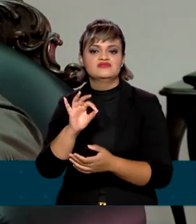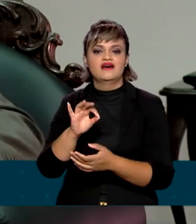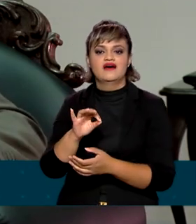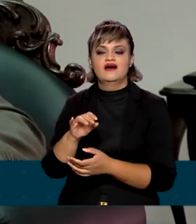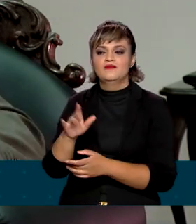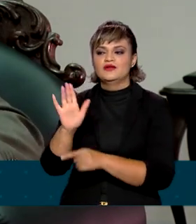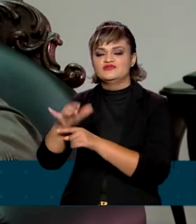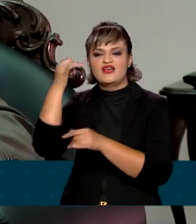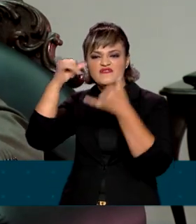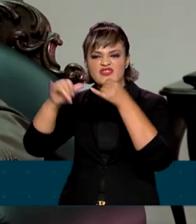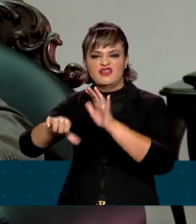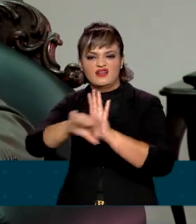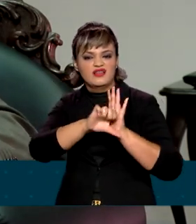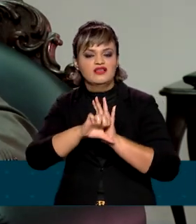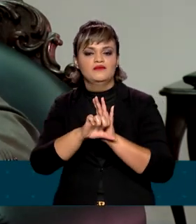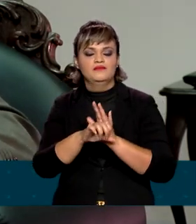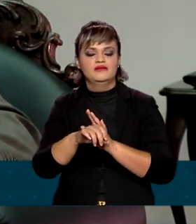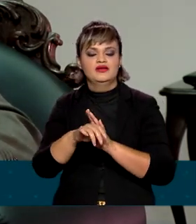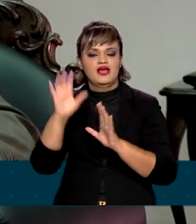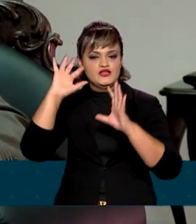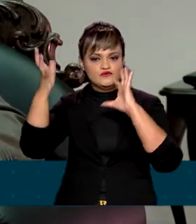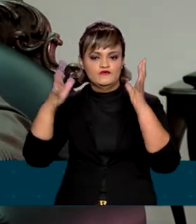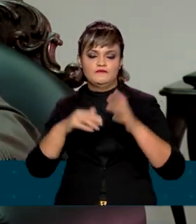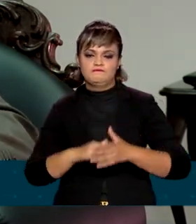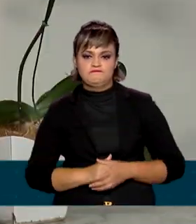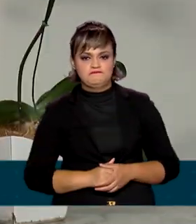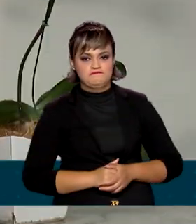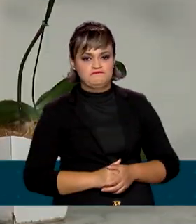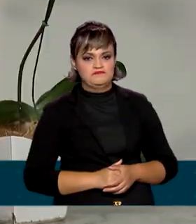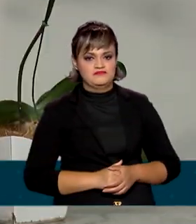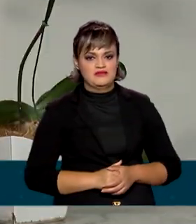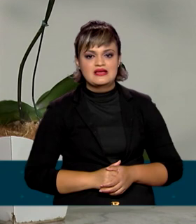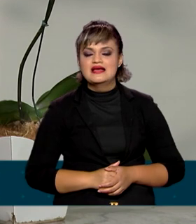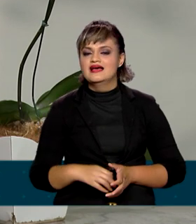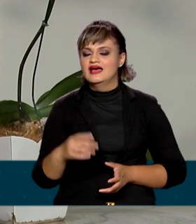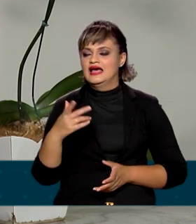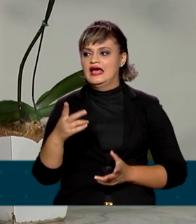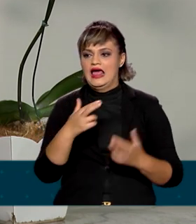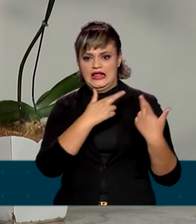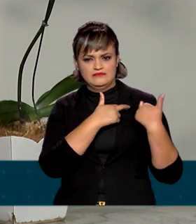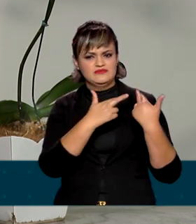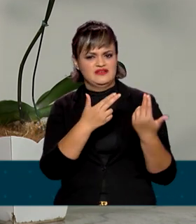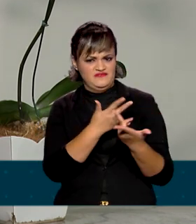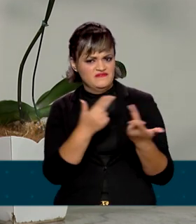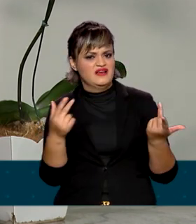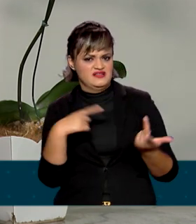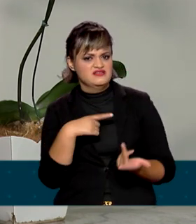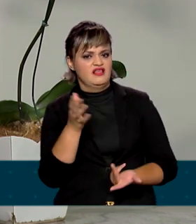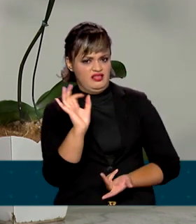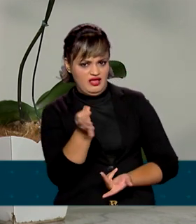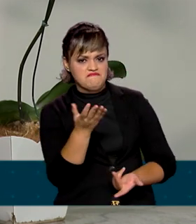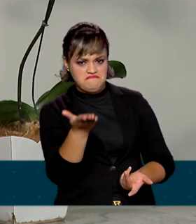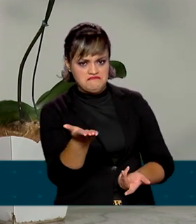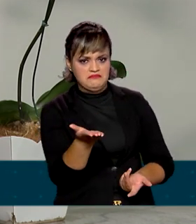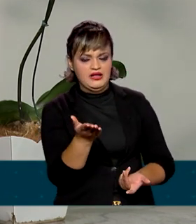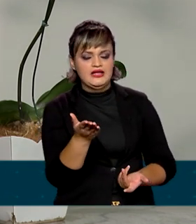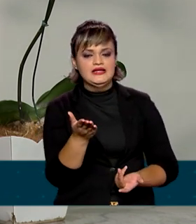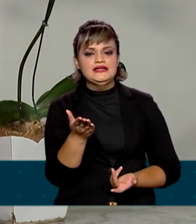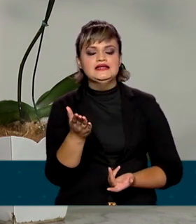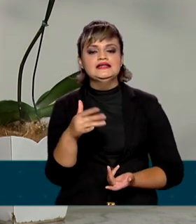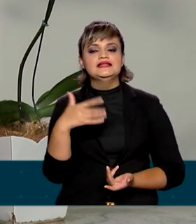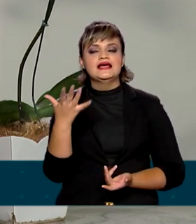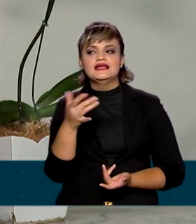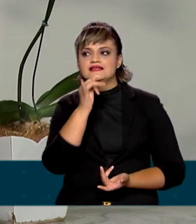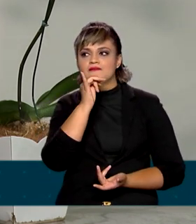para prevenção aos crimes e principalmente ao Crime Organizado são muitas as responsabilidades do ministério que o senhor está à frente em